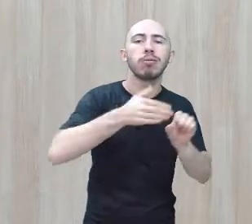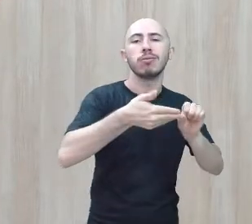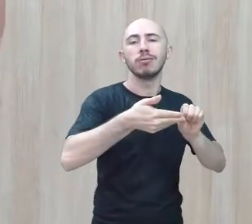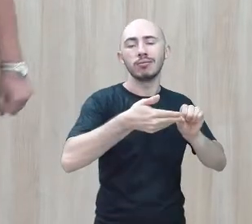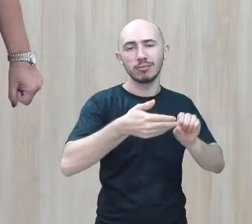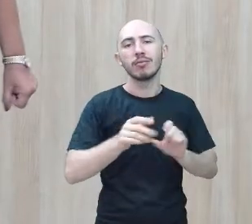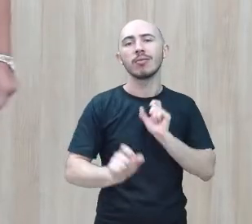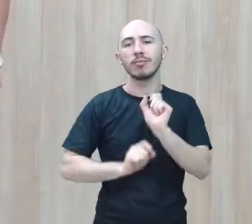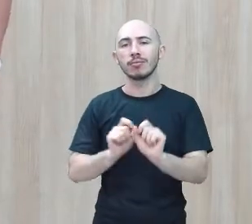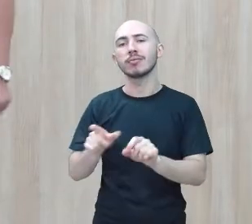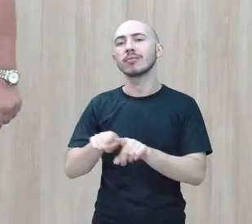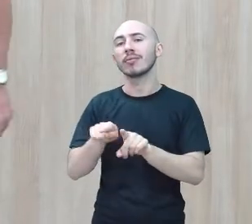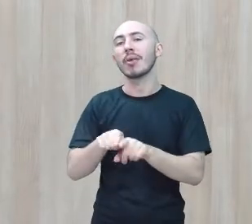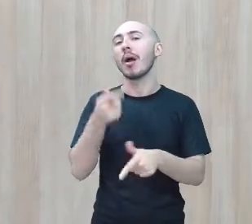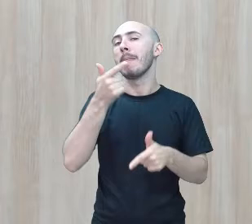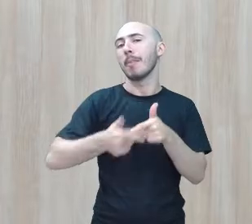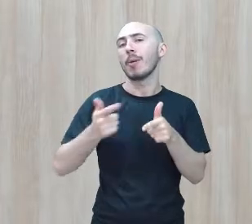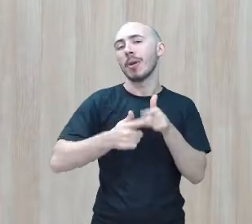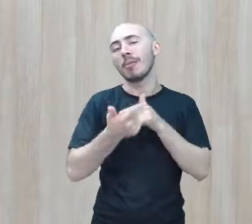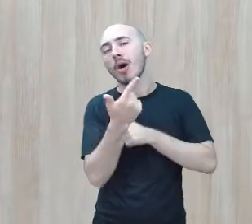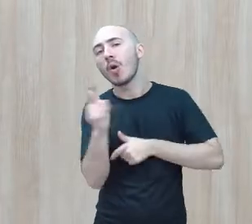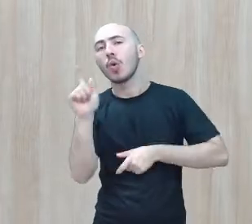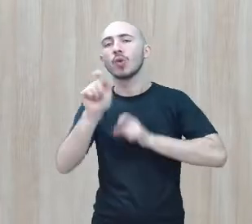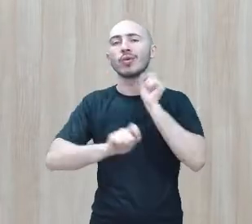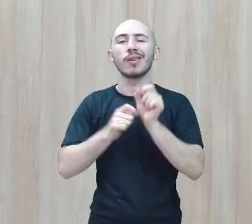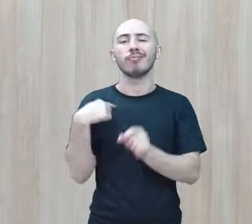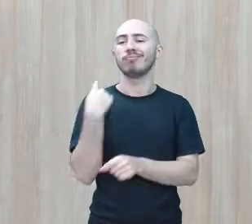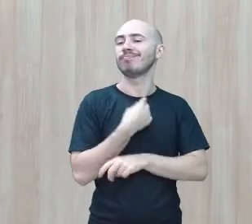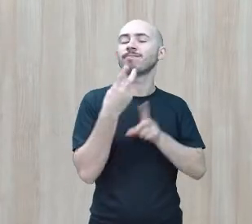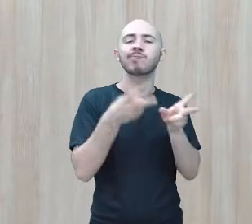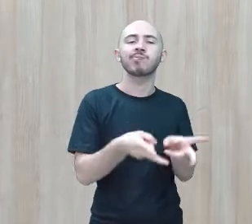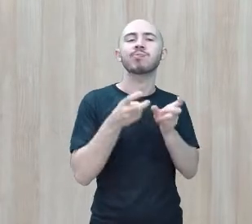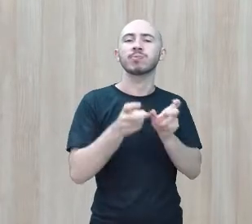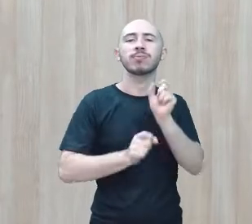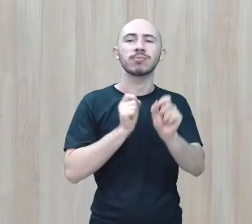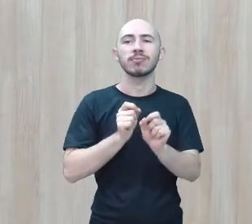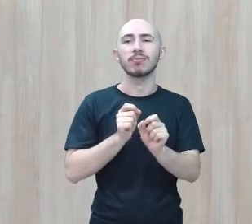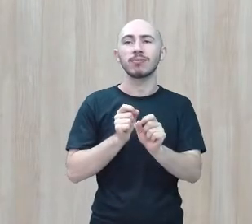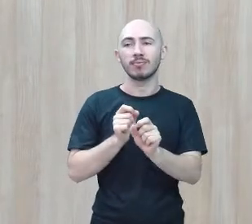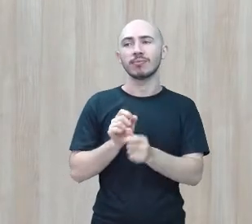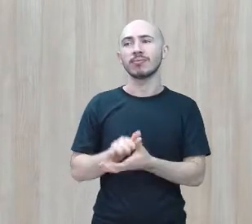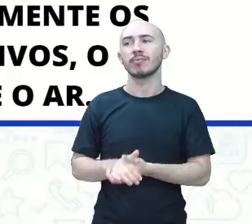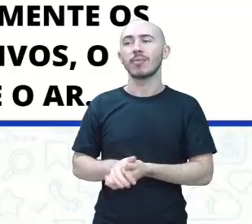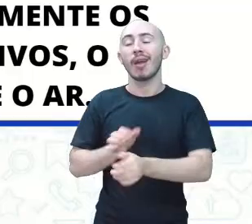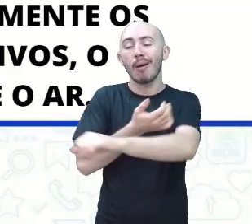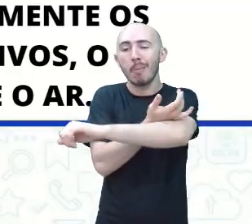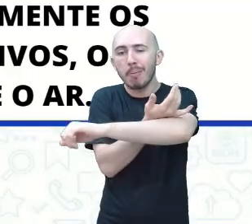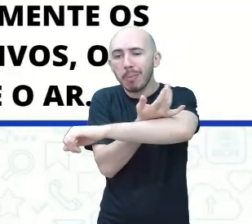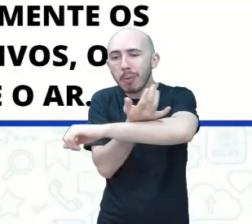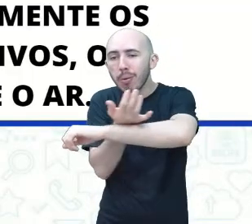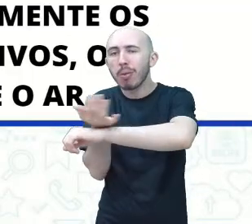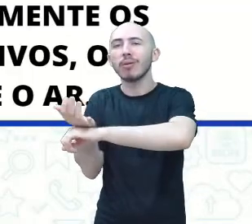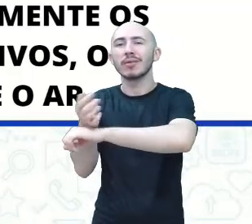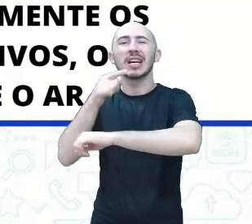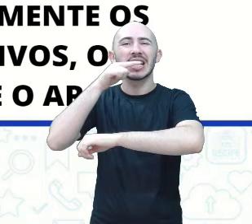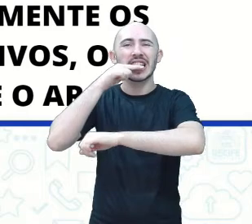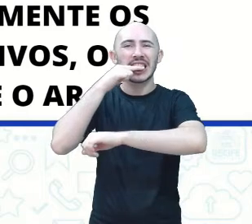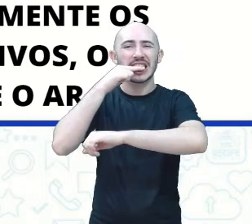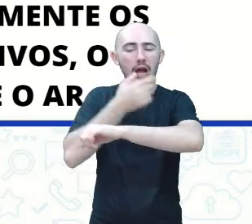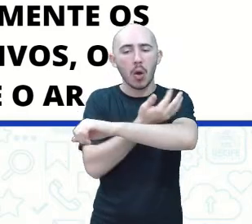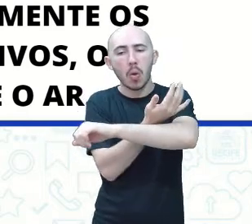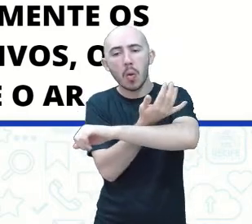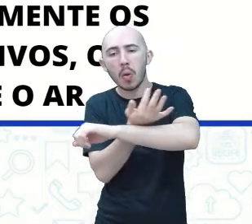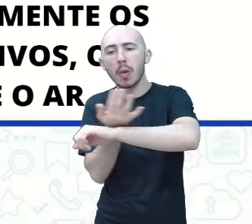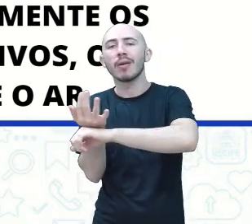vem ainda um outro problema, que às vezes a gente não percebe. Nesse canavial, cobras, né? Alguns tipos de